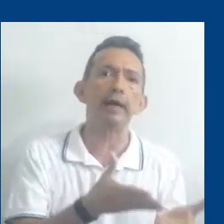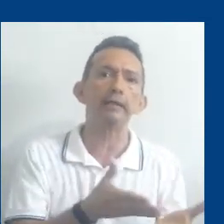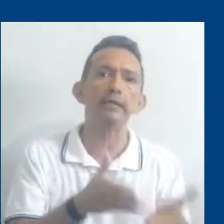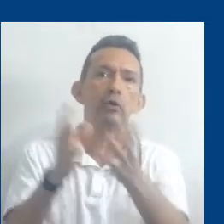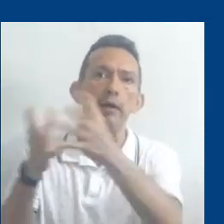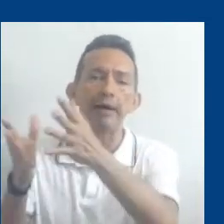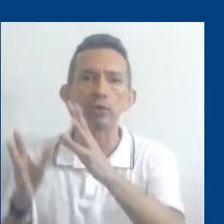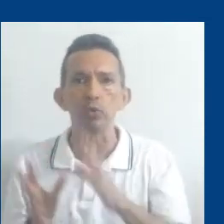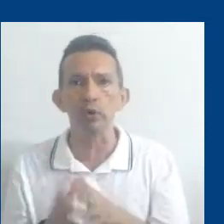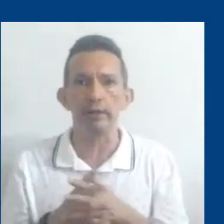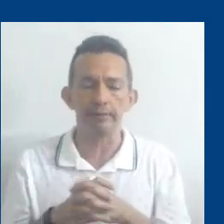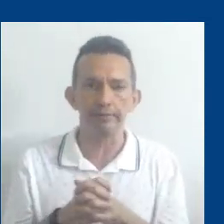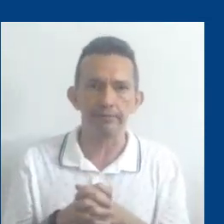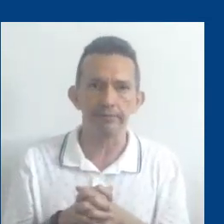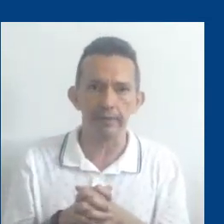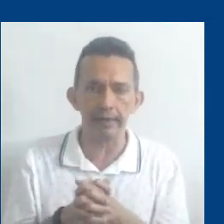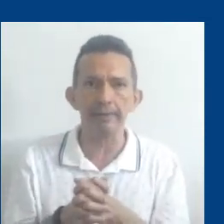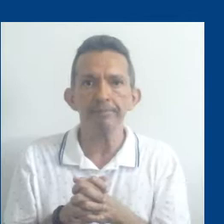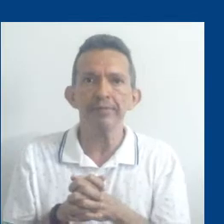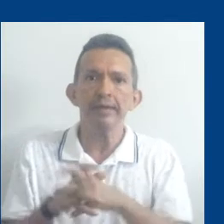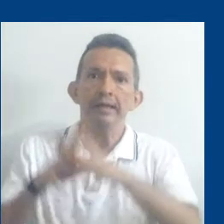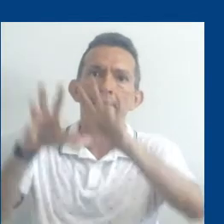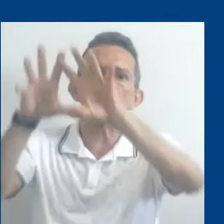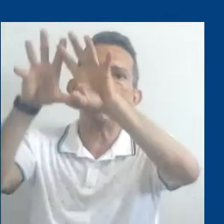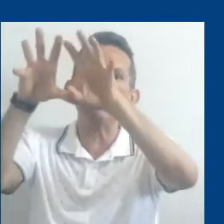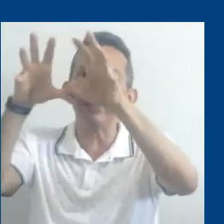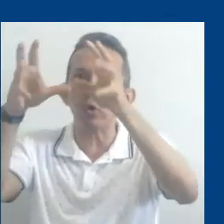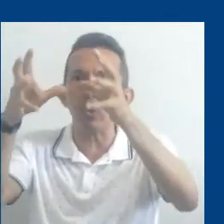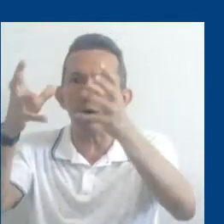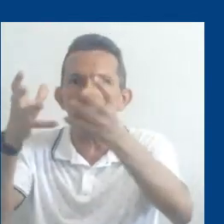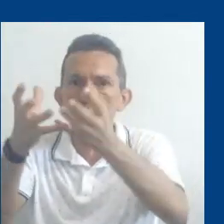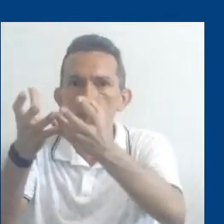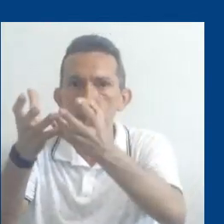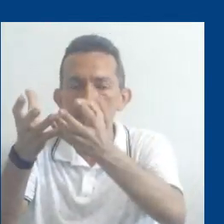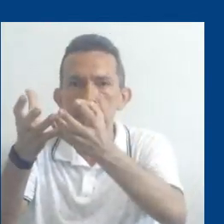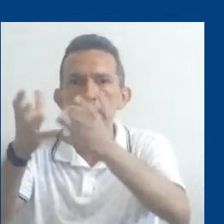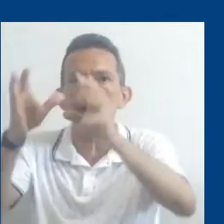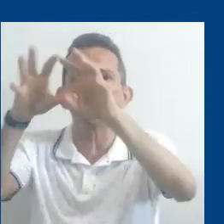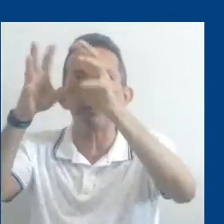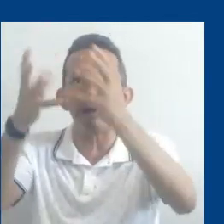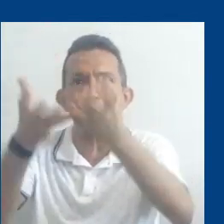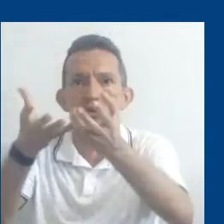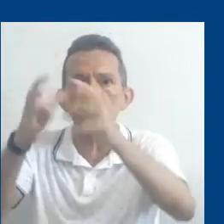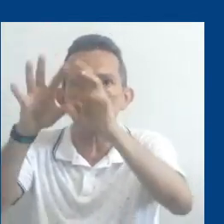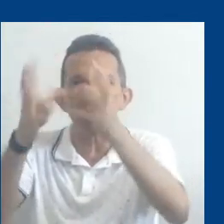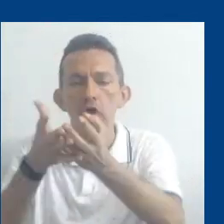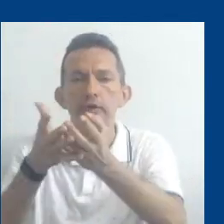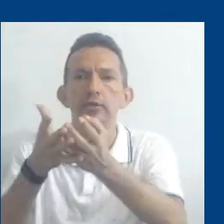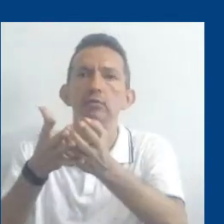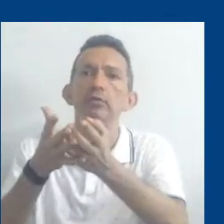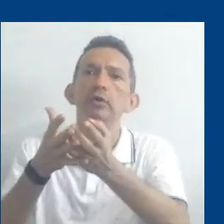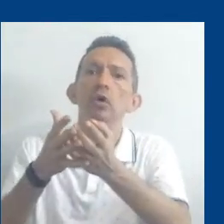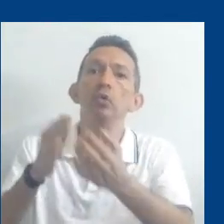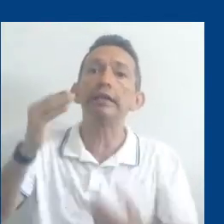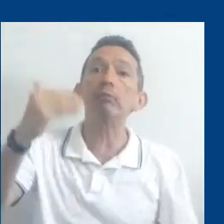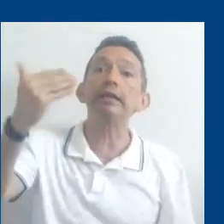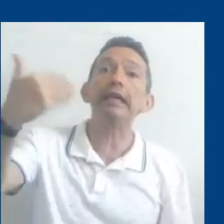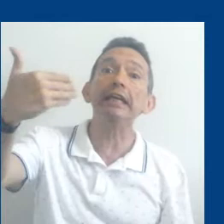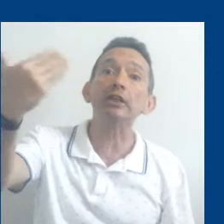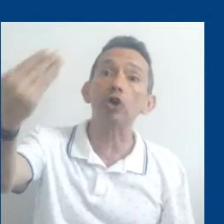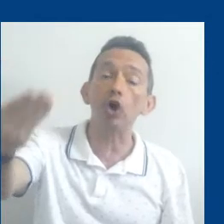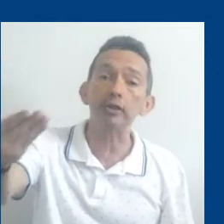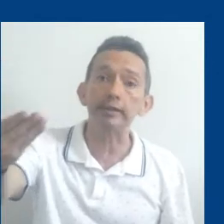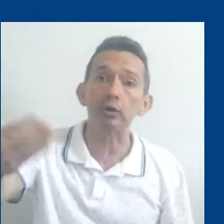causa paralisia ou queimadura, né? Então tem a ver com o que a gente chama de quinidoblasto ou quinidócito. O